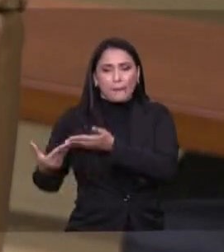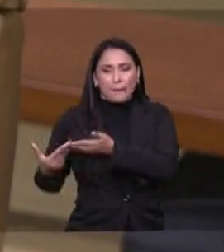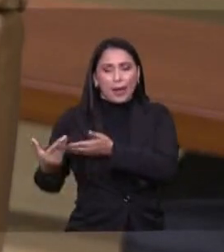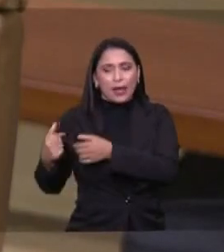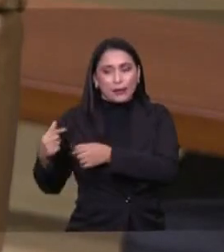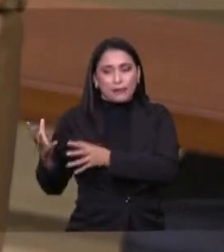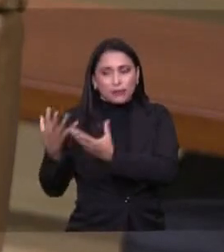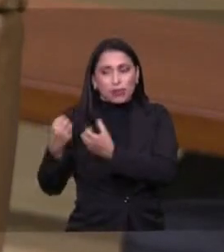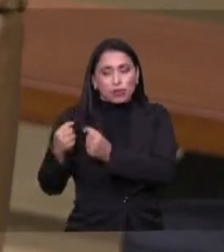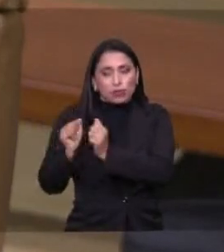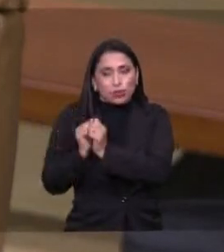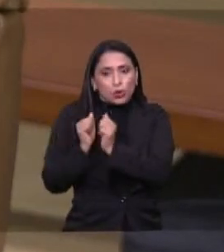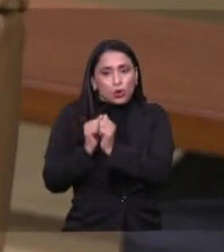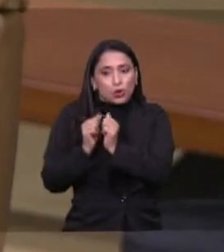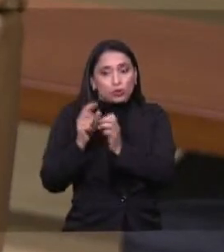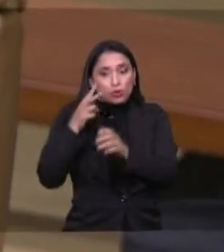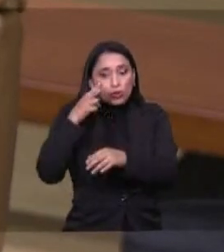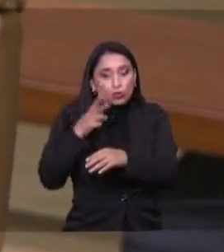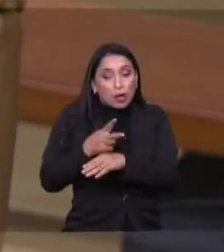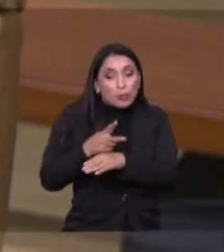essa imagem para ele levar,